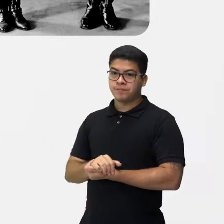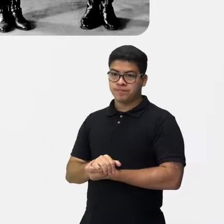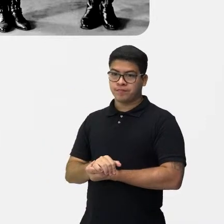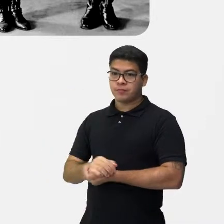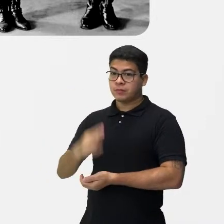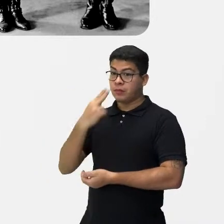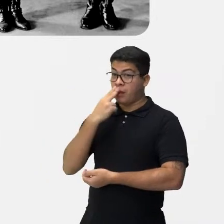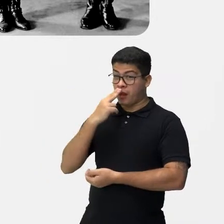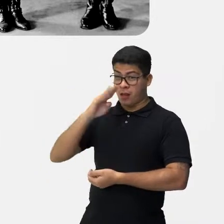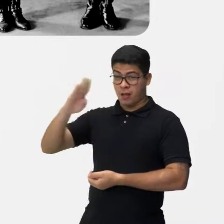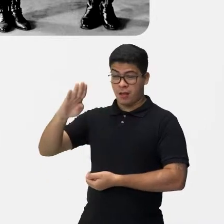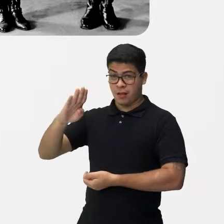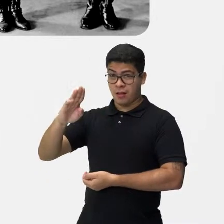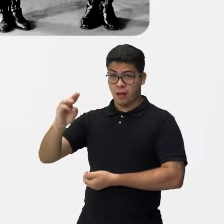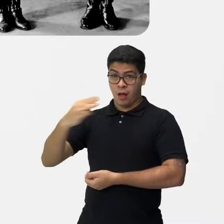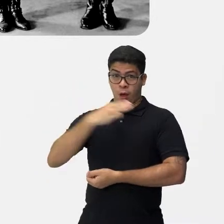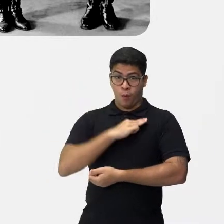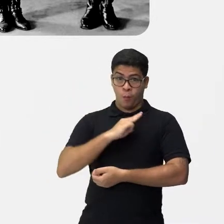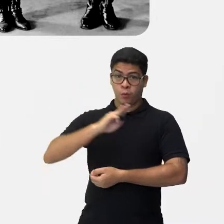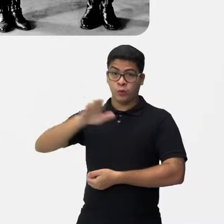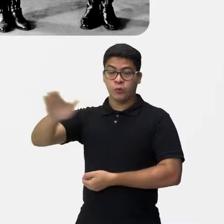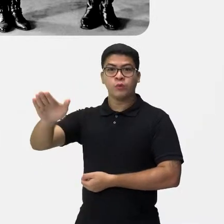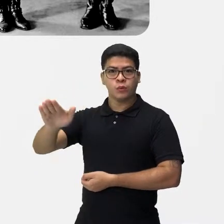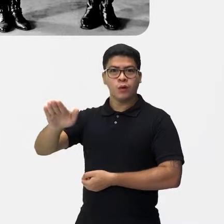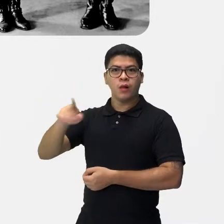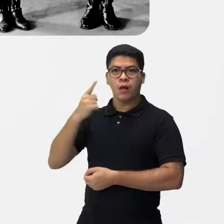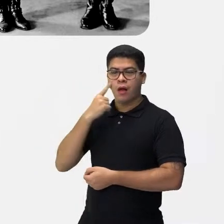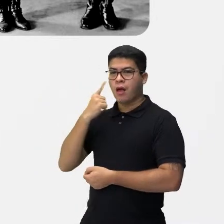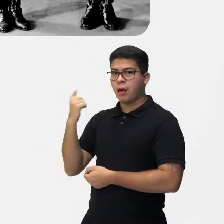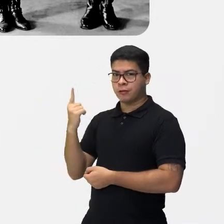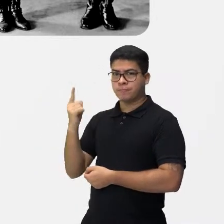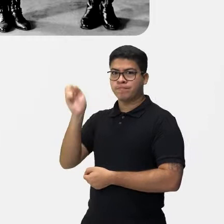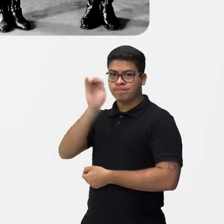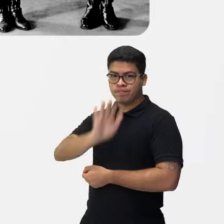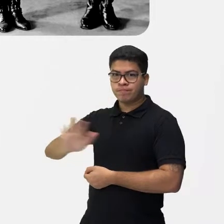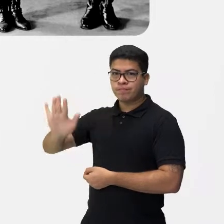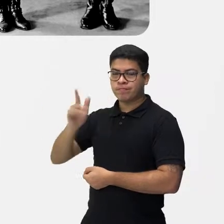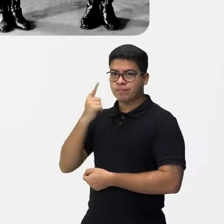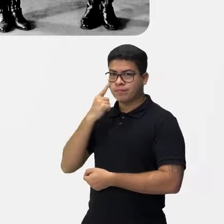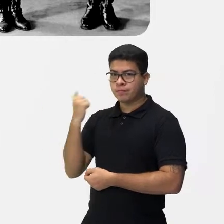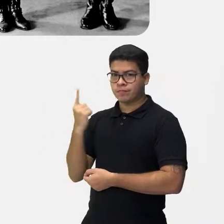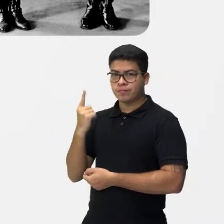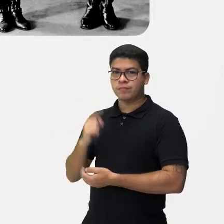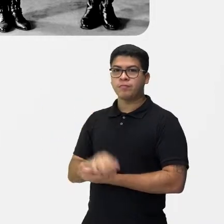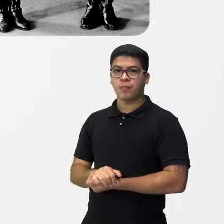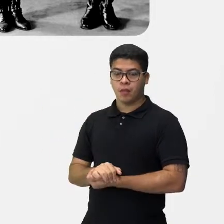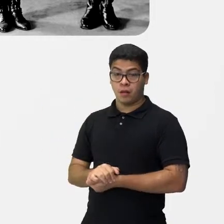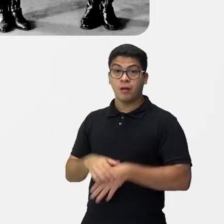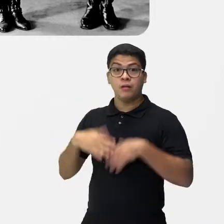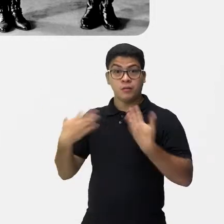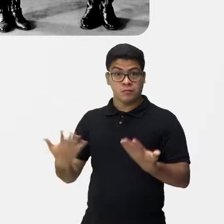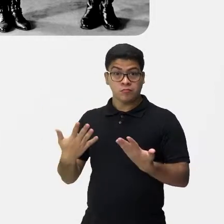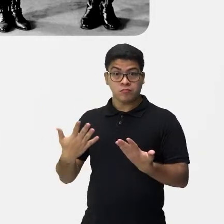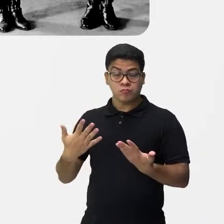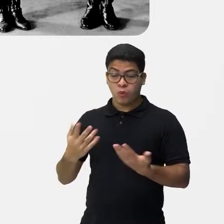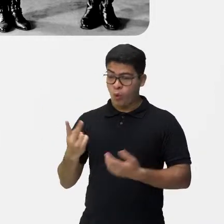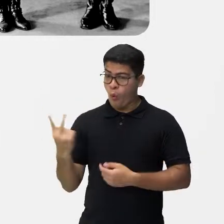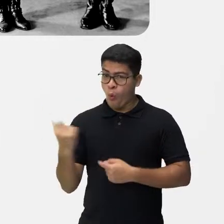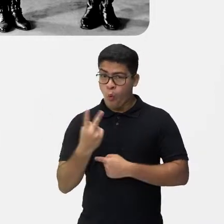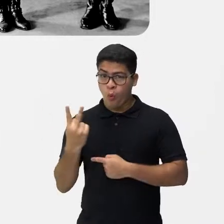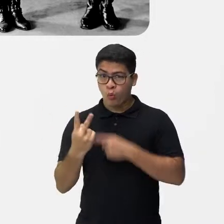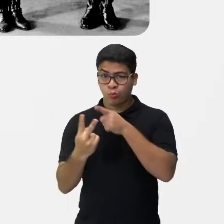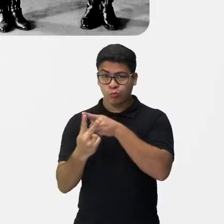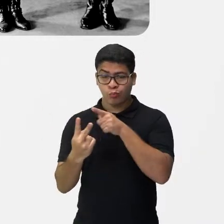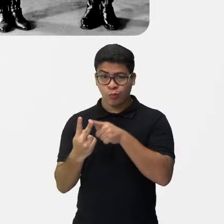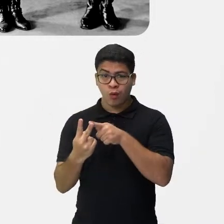Mussolini aqui na nossa, no nosso texto, para exemplificar esses dois estados totalitários para vocês, e a gente vai ver